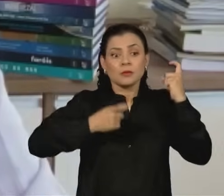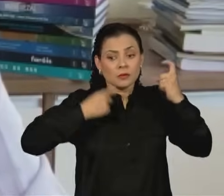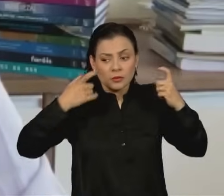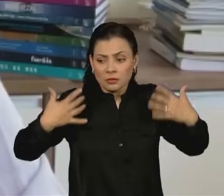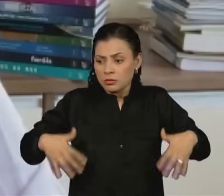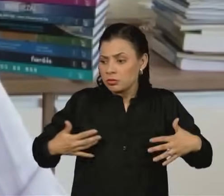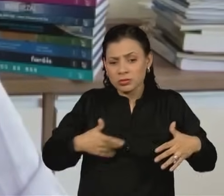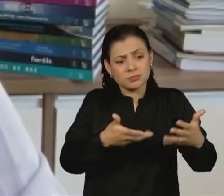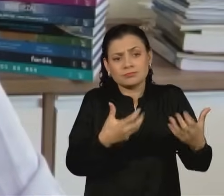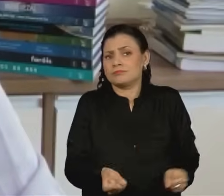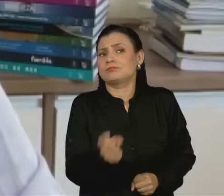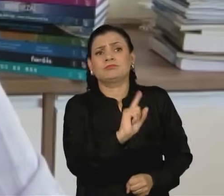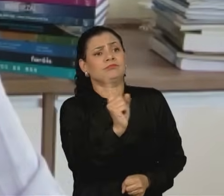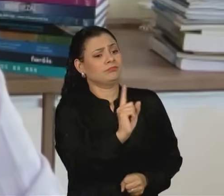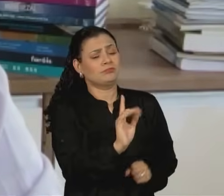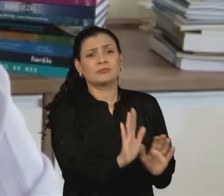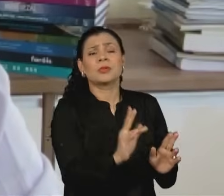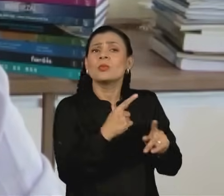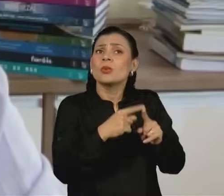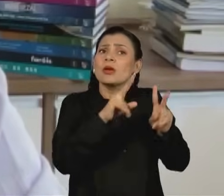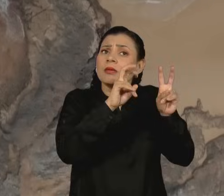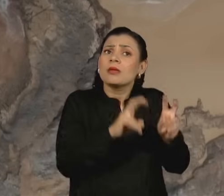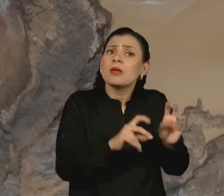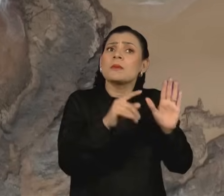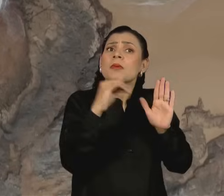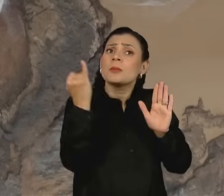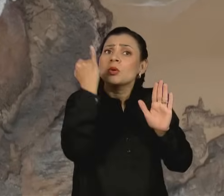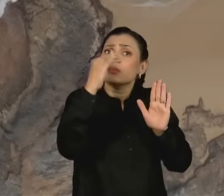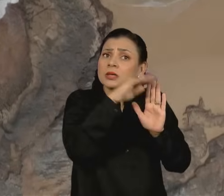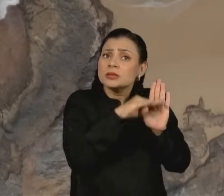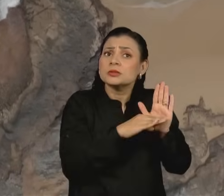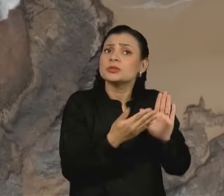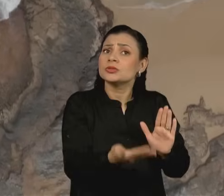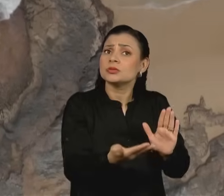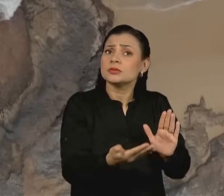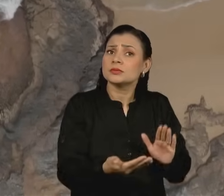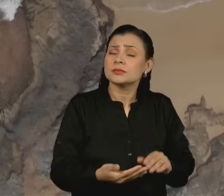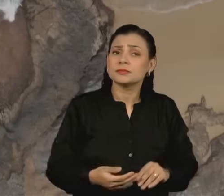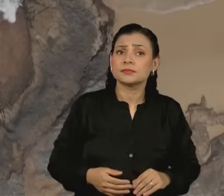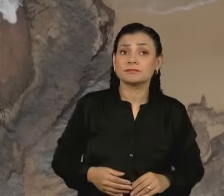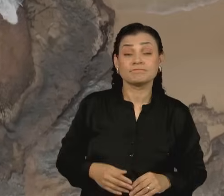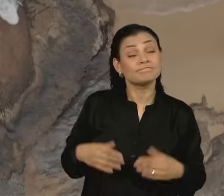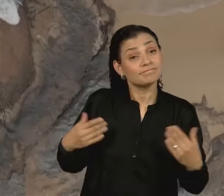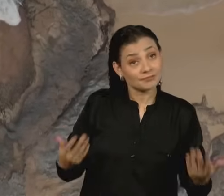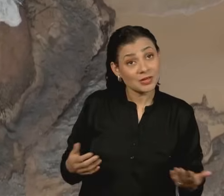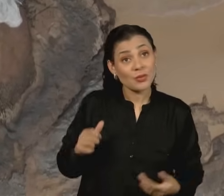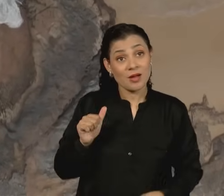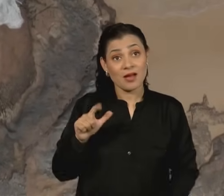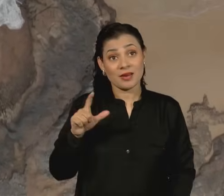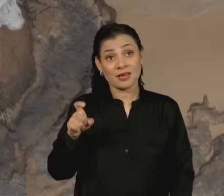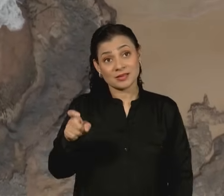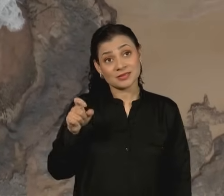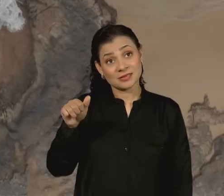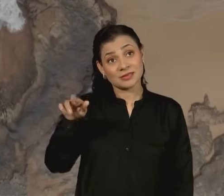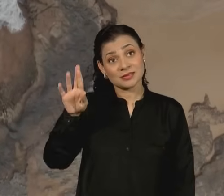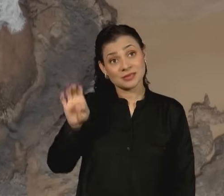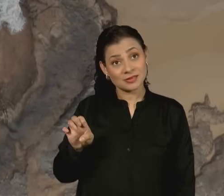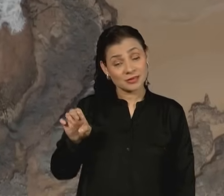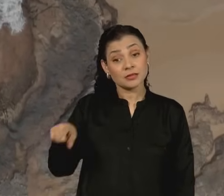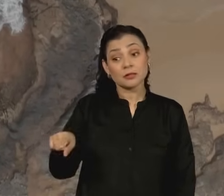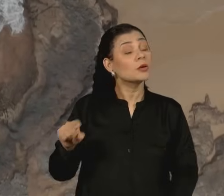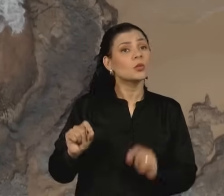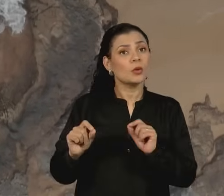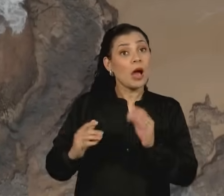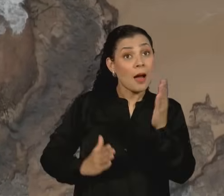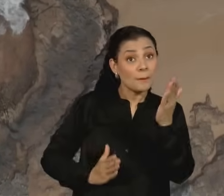preocupação, porque a gente está falando de coisas importantes. Para Alexander Turra, depois da